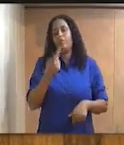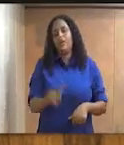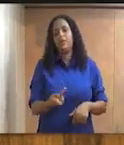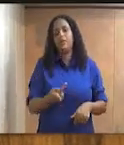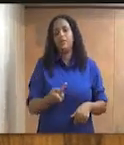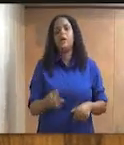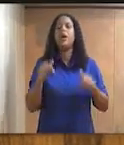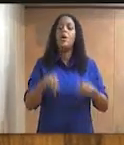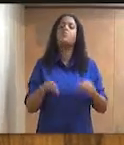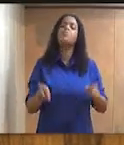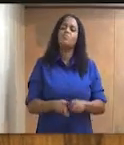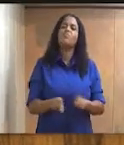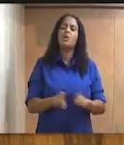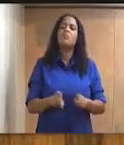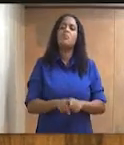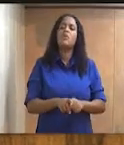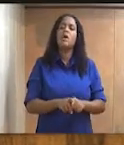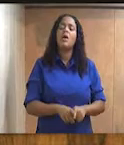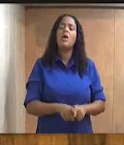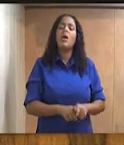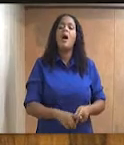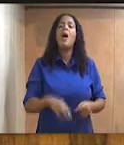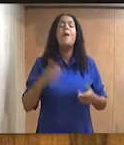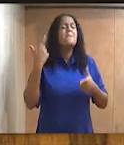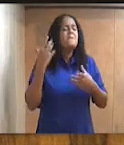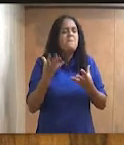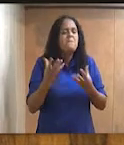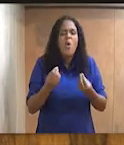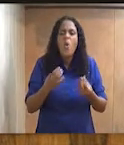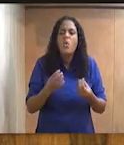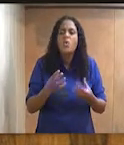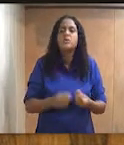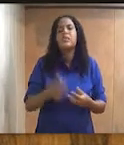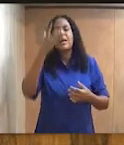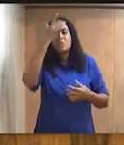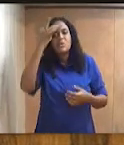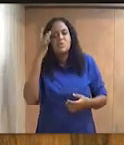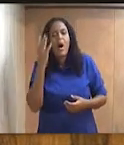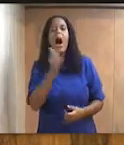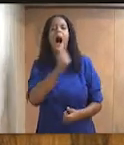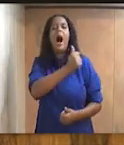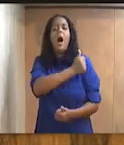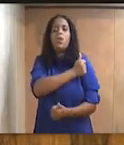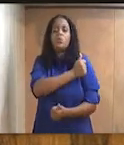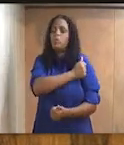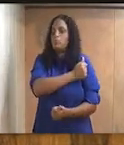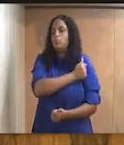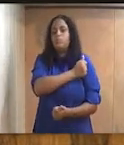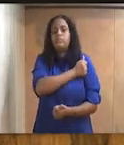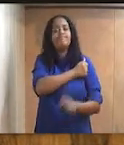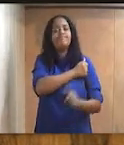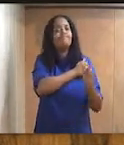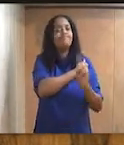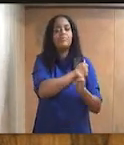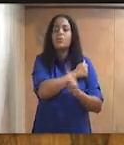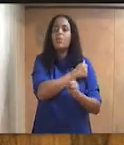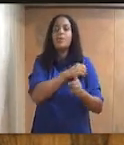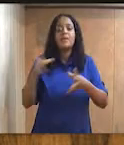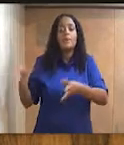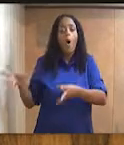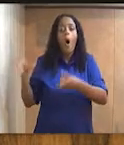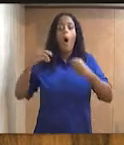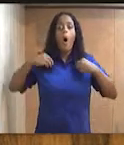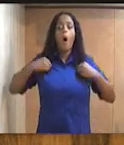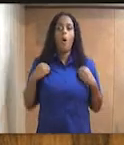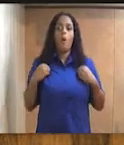Além disso, recebi reclamações de que vários alunos ainda não receberam uniformes e